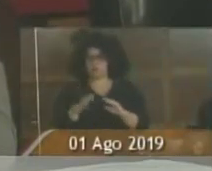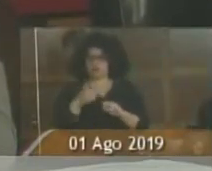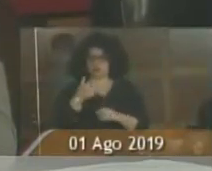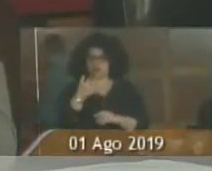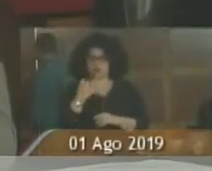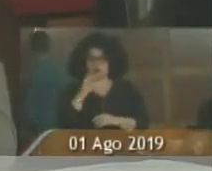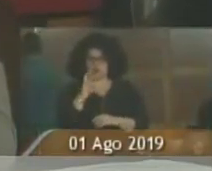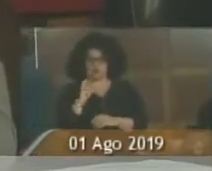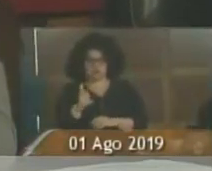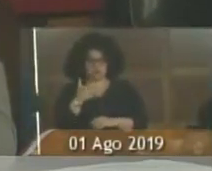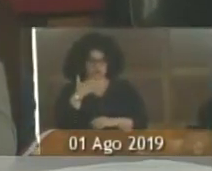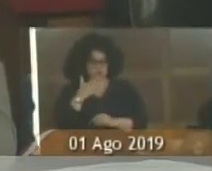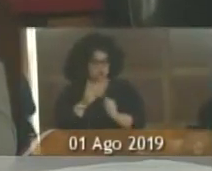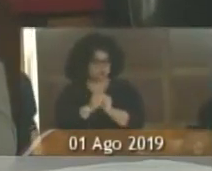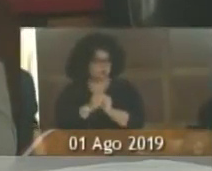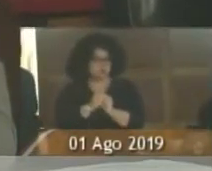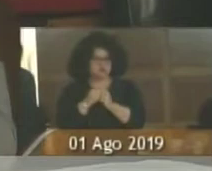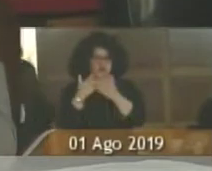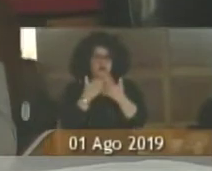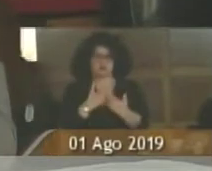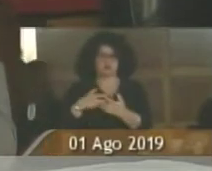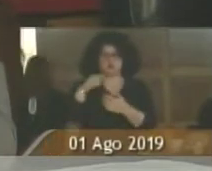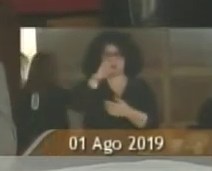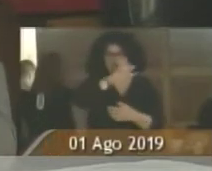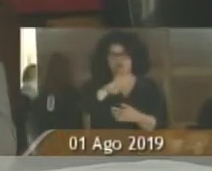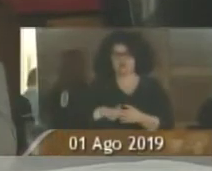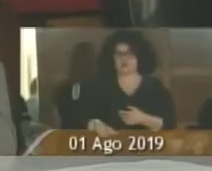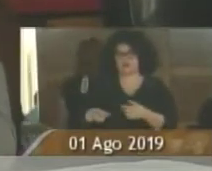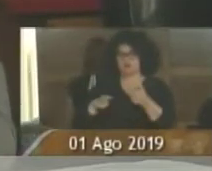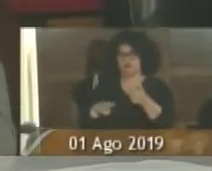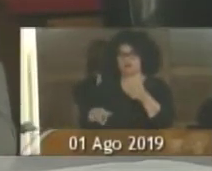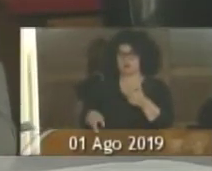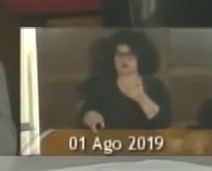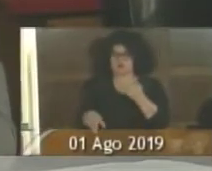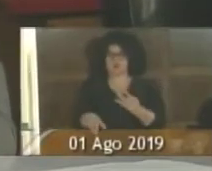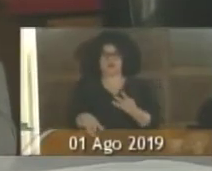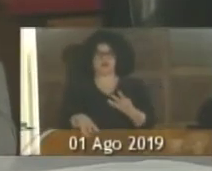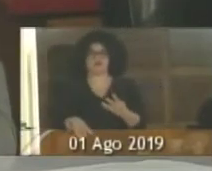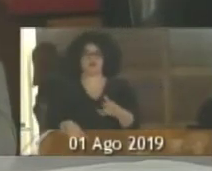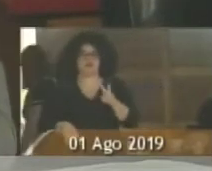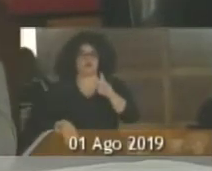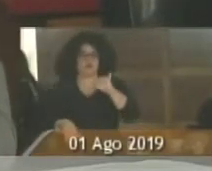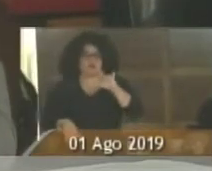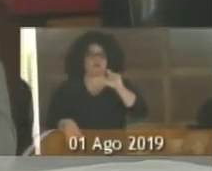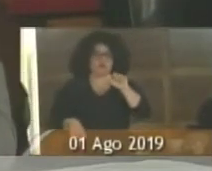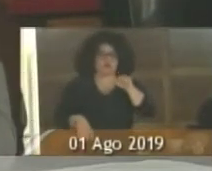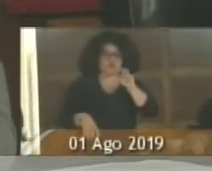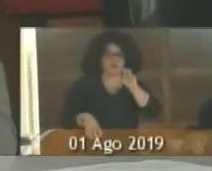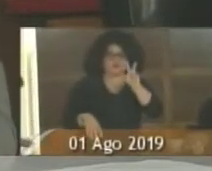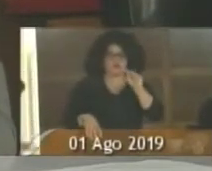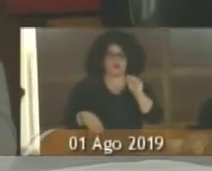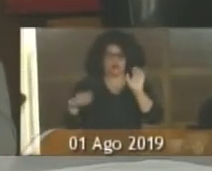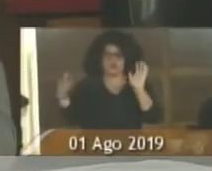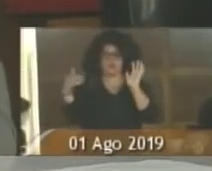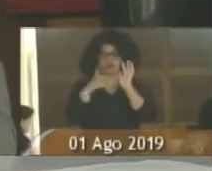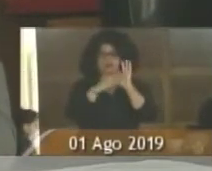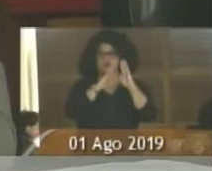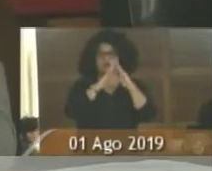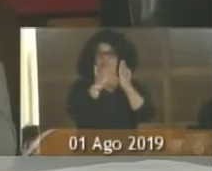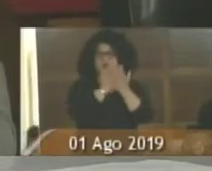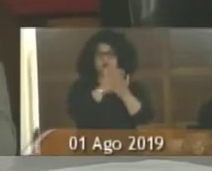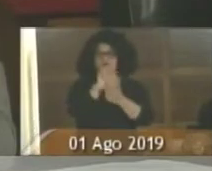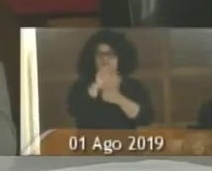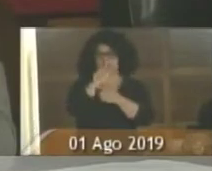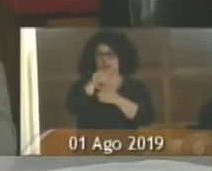ao prefeito que interceda junto à empresa Senhor do Bonfim para que a linha 224, Vila Nova, estenda seu trajeto até a Escola Municipal